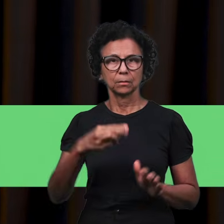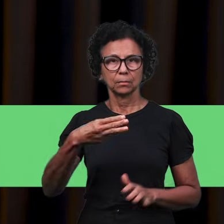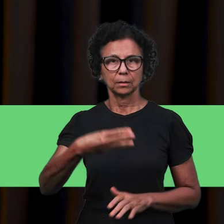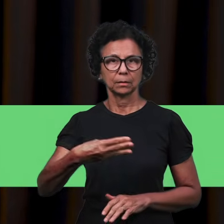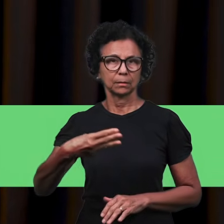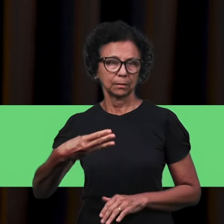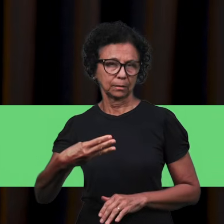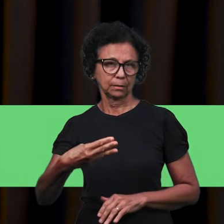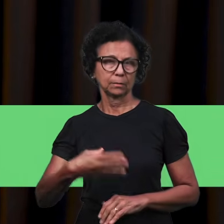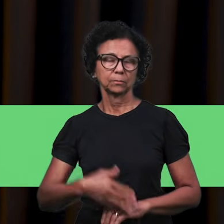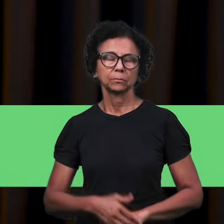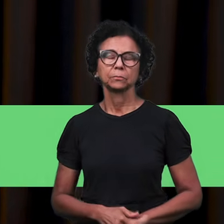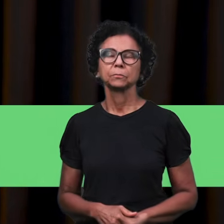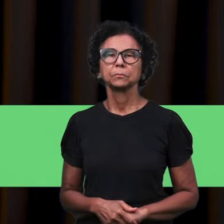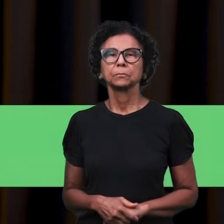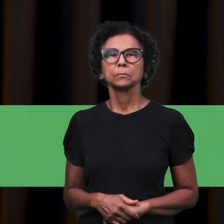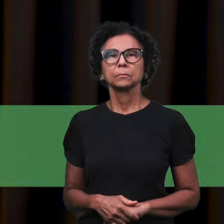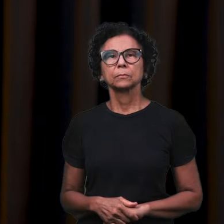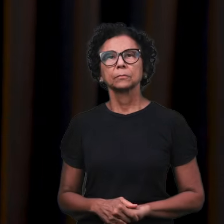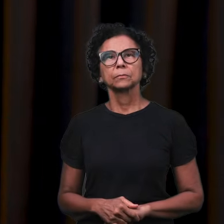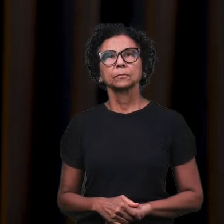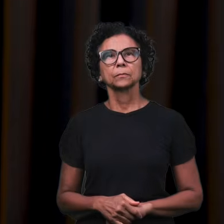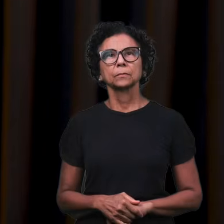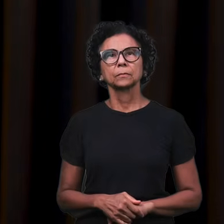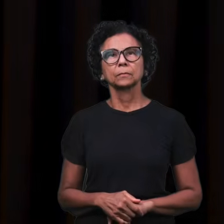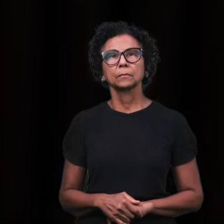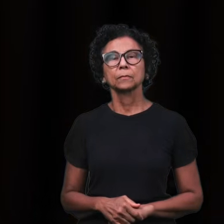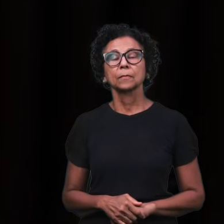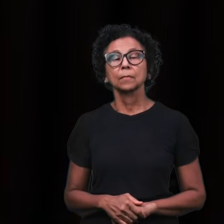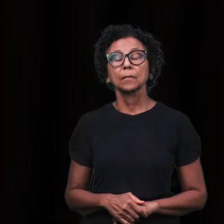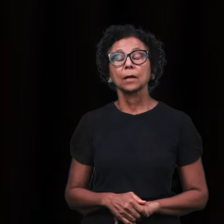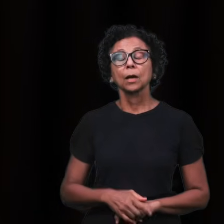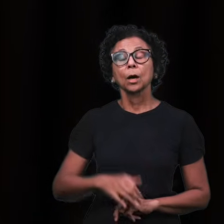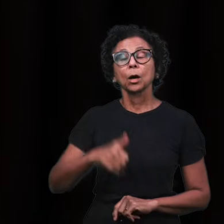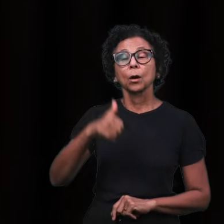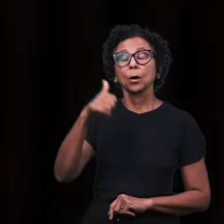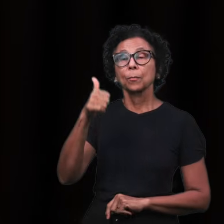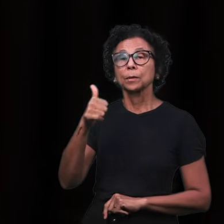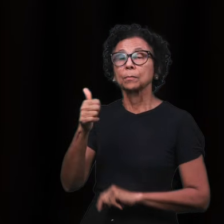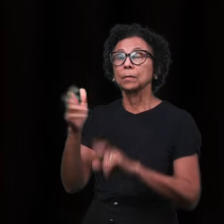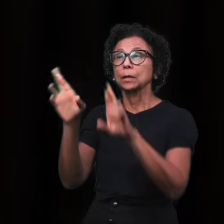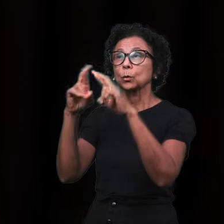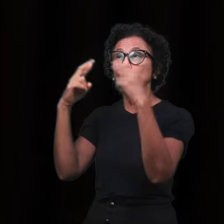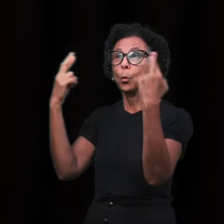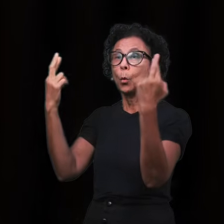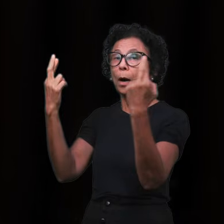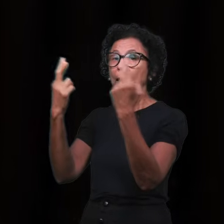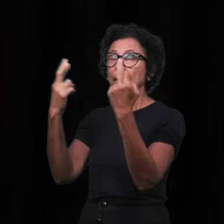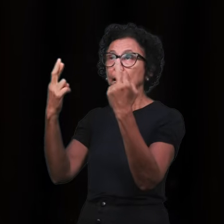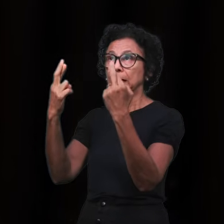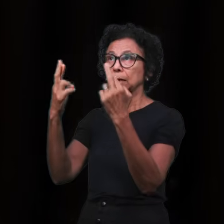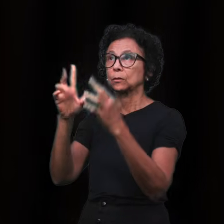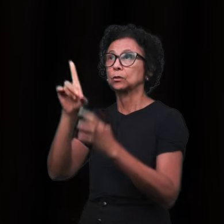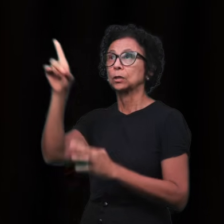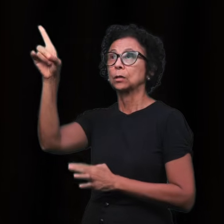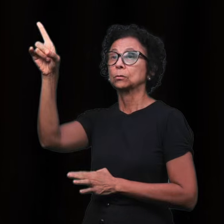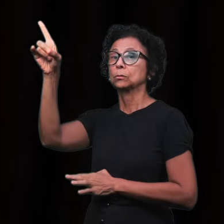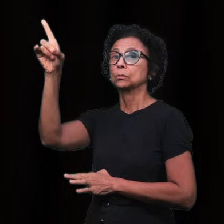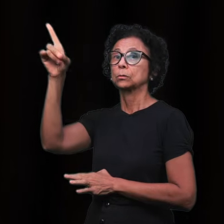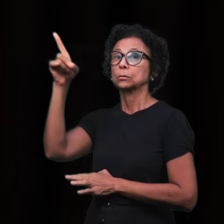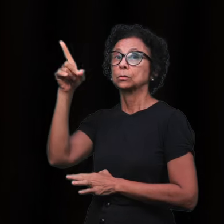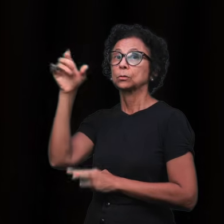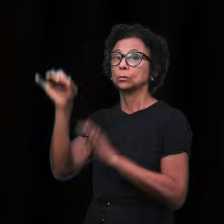no verso 33. A palavra do Senhor nos diz assim: mas buscai primeiro o reino de Deus e a sua